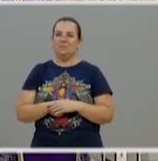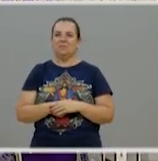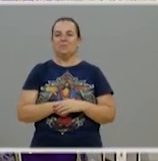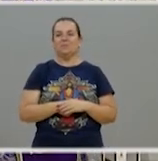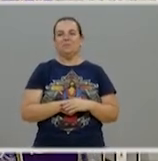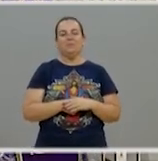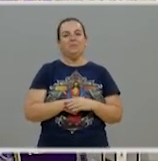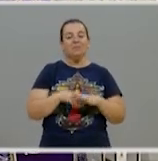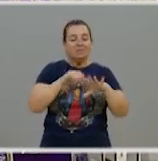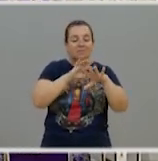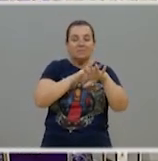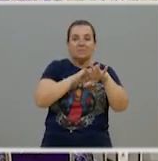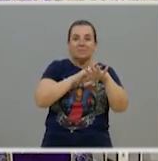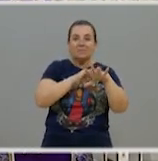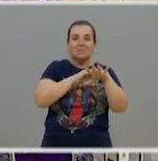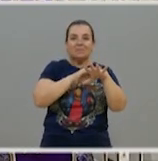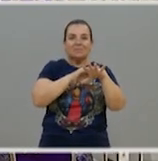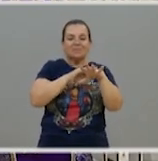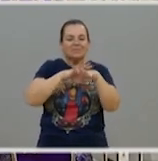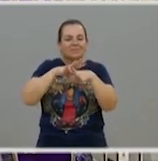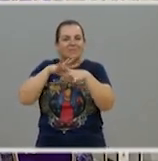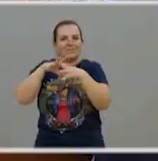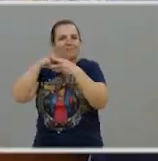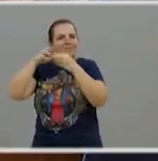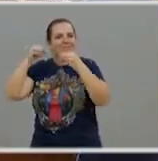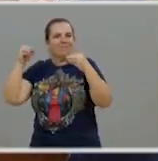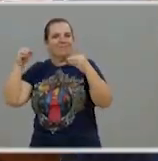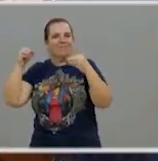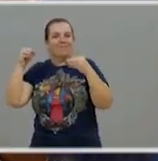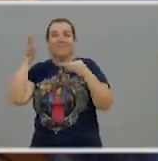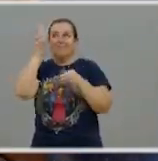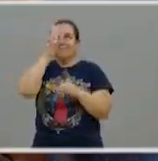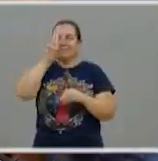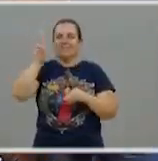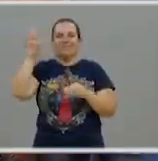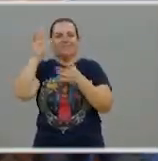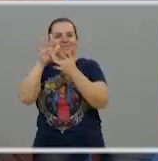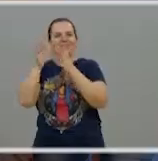a doença vai curar. Pelo nome,